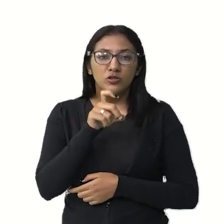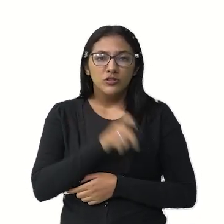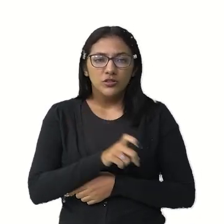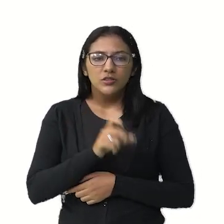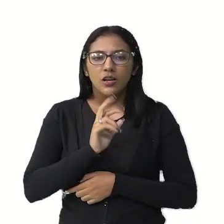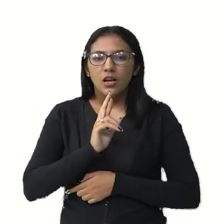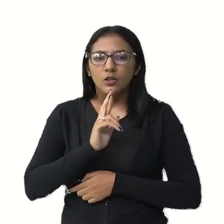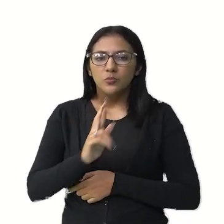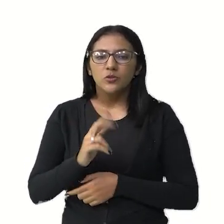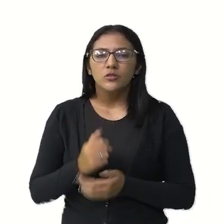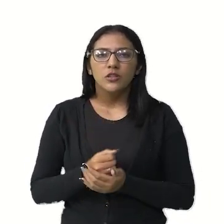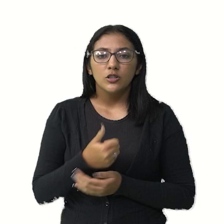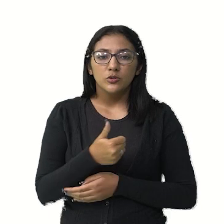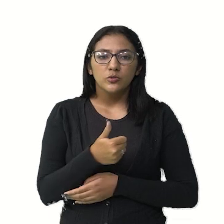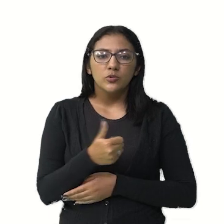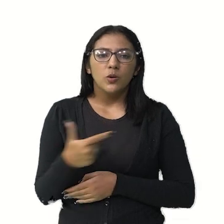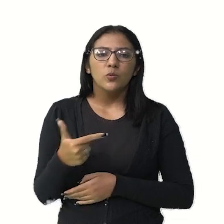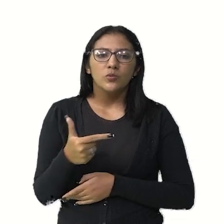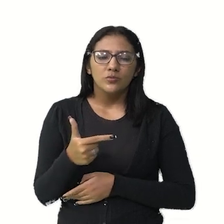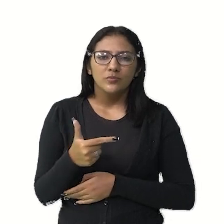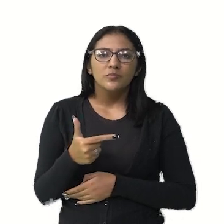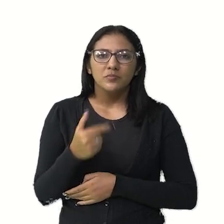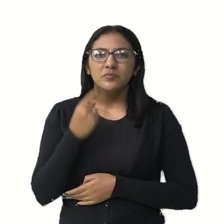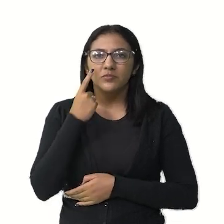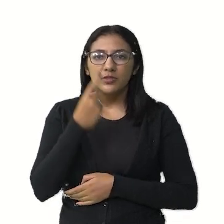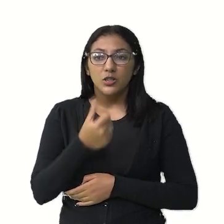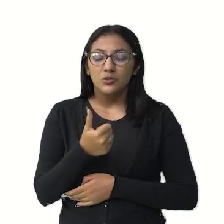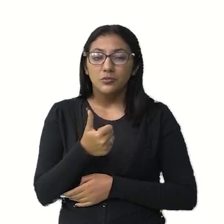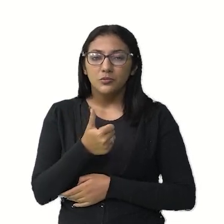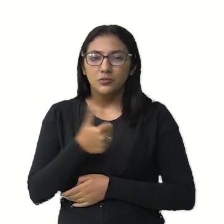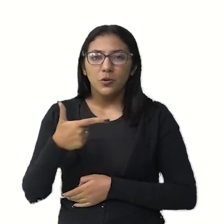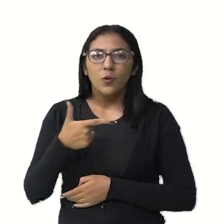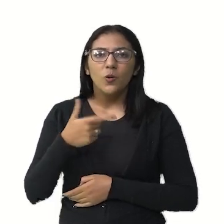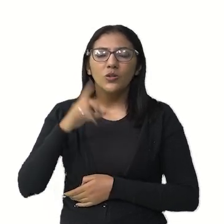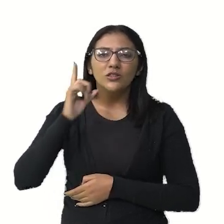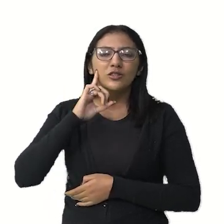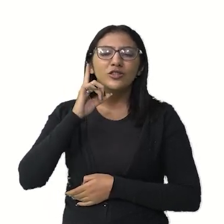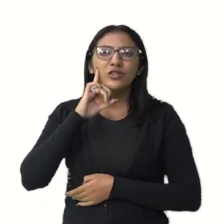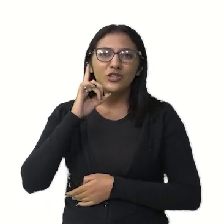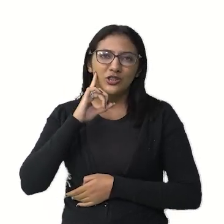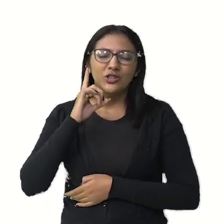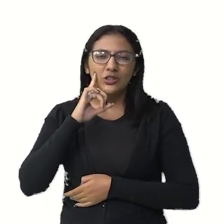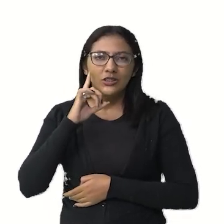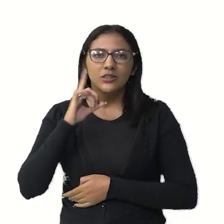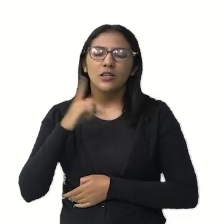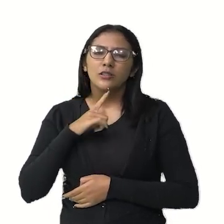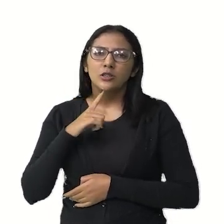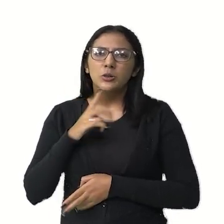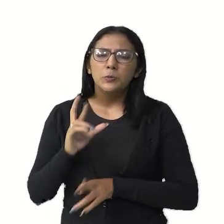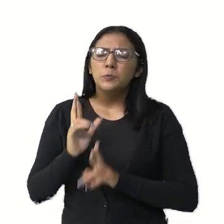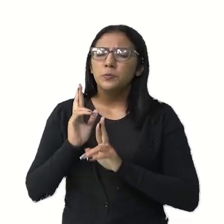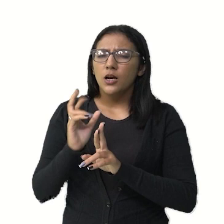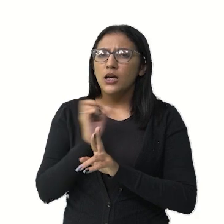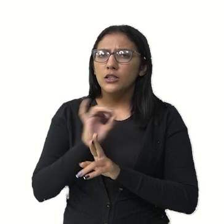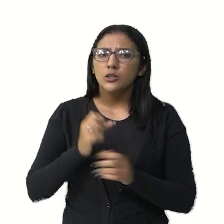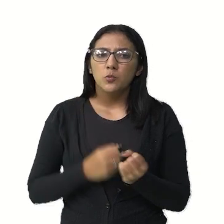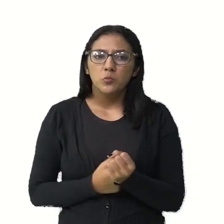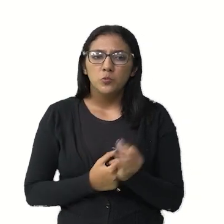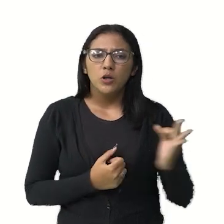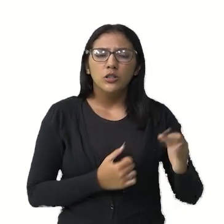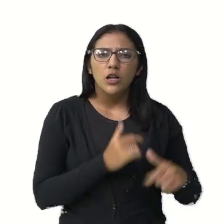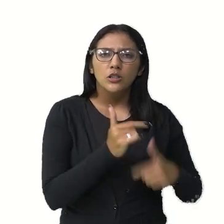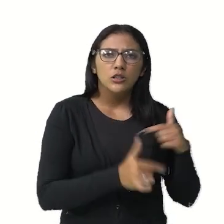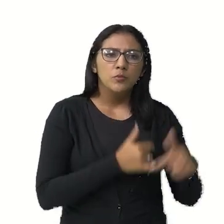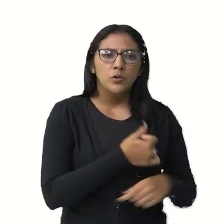ser 12. 12 dias é o que se espera quando se aumenta a